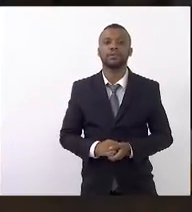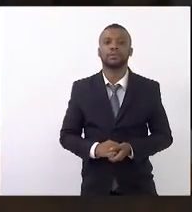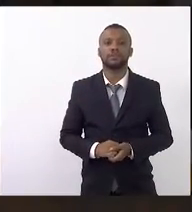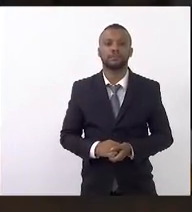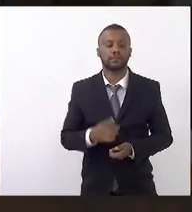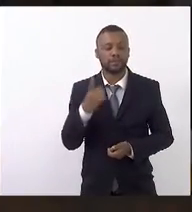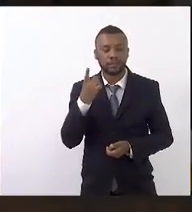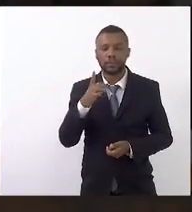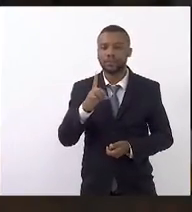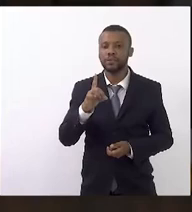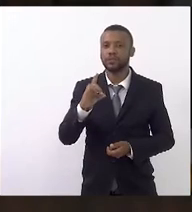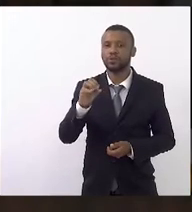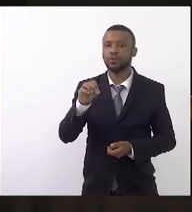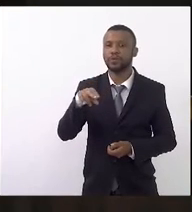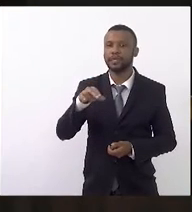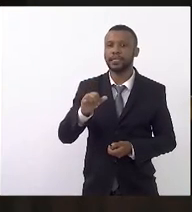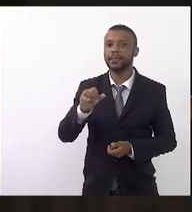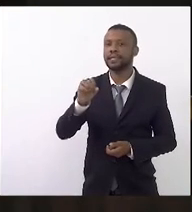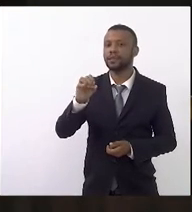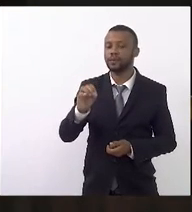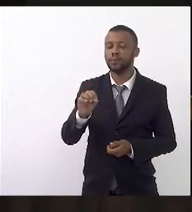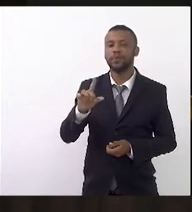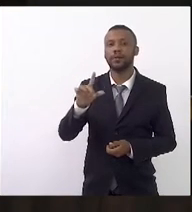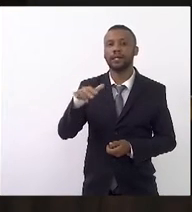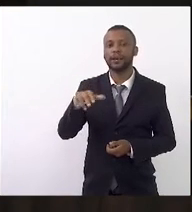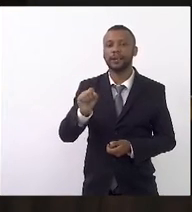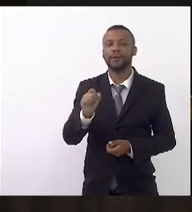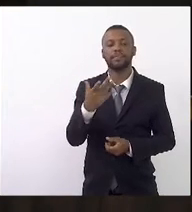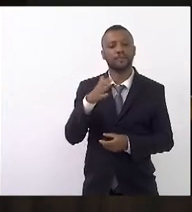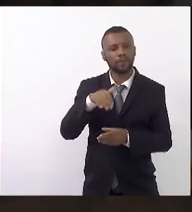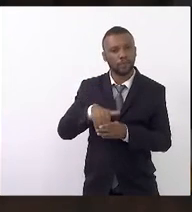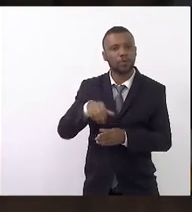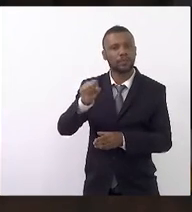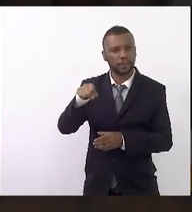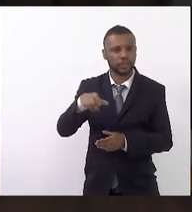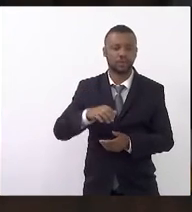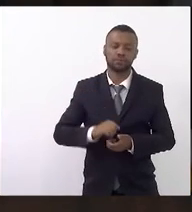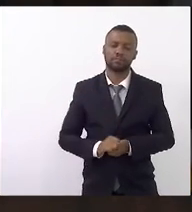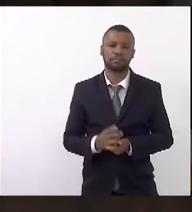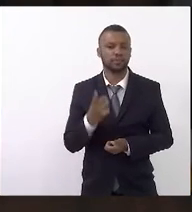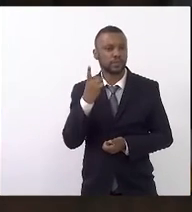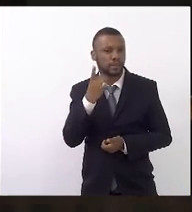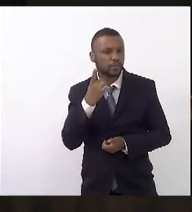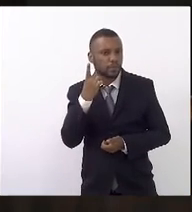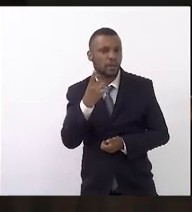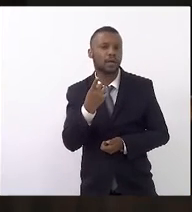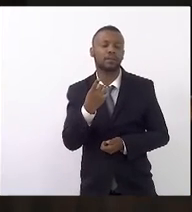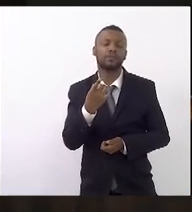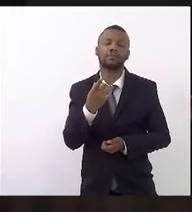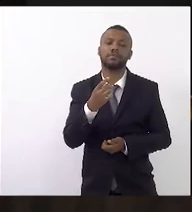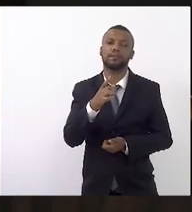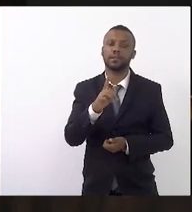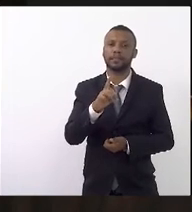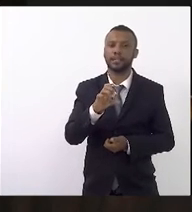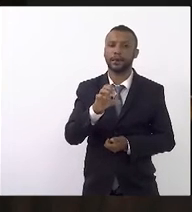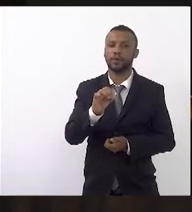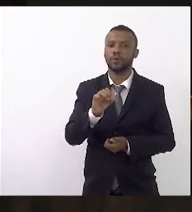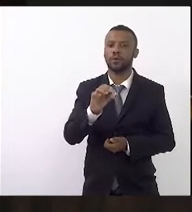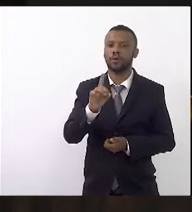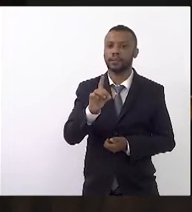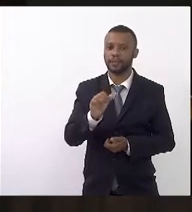Deputado Dionísio Lins. Dionísio Lins, vota sim. Deputado doutor Deodalto. Doutor Deodalto, vota